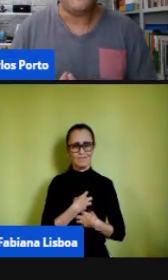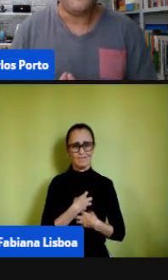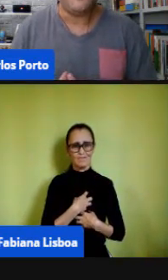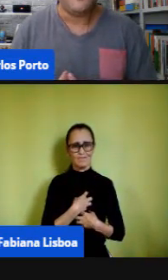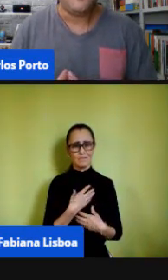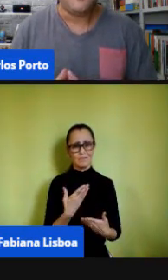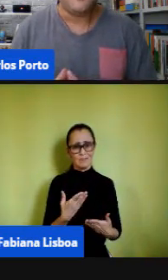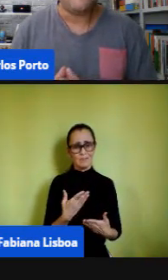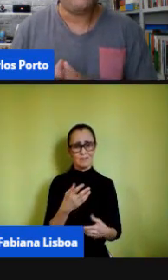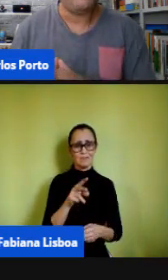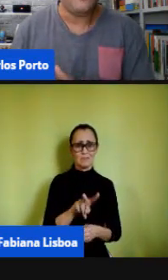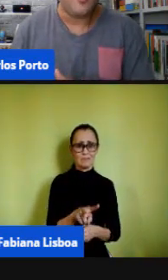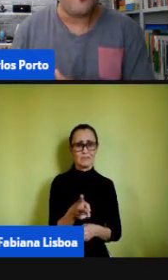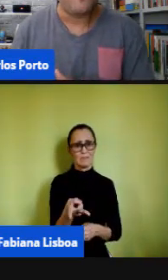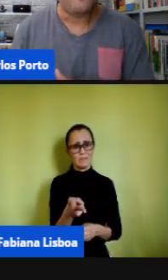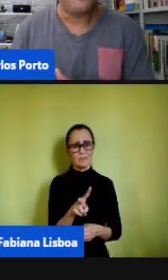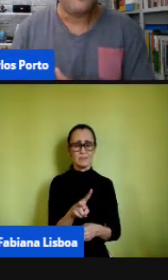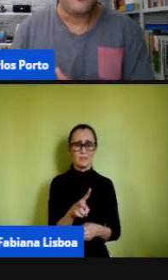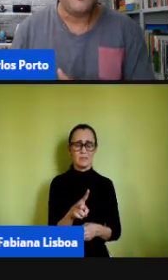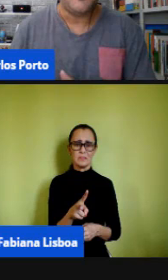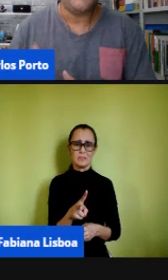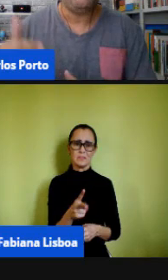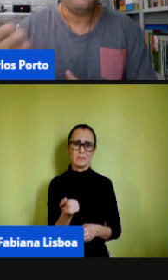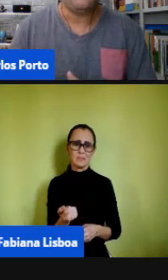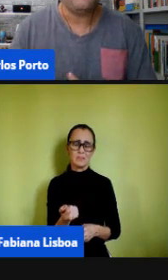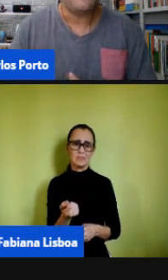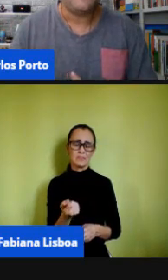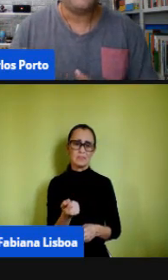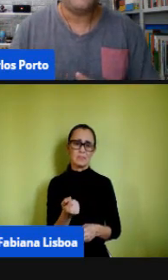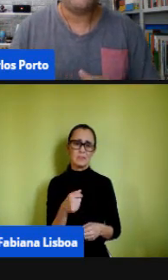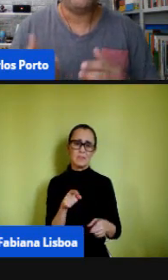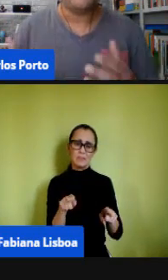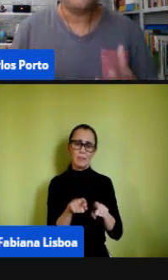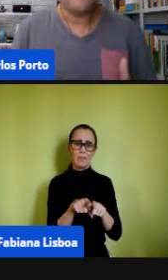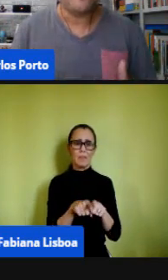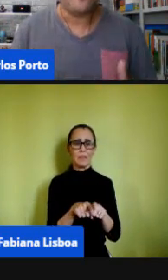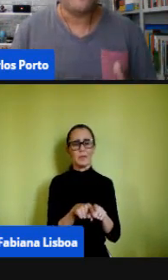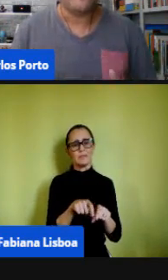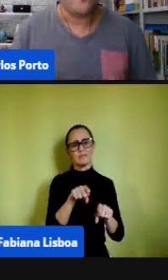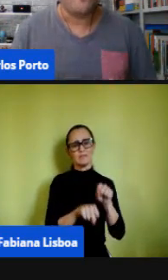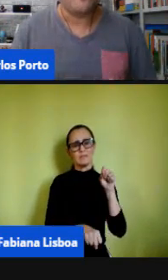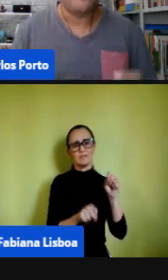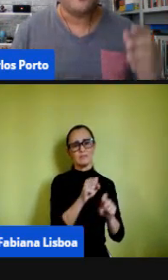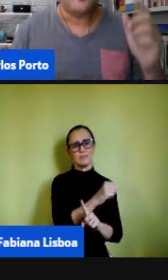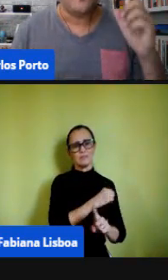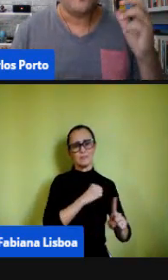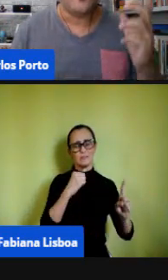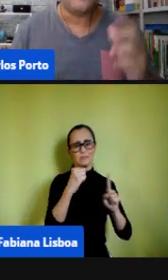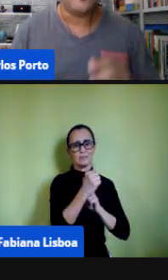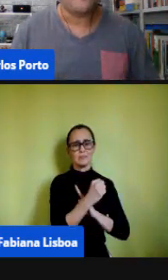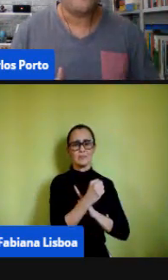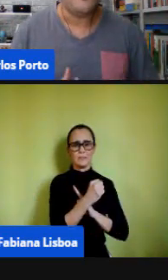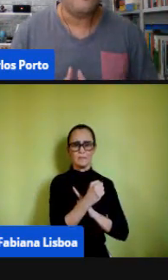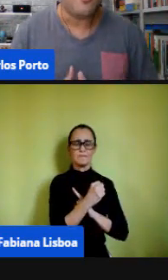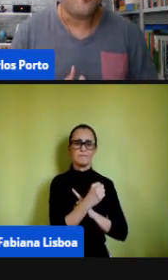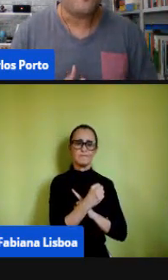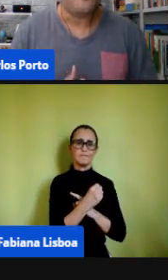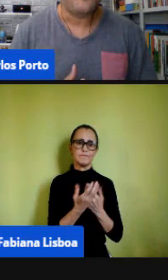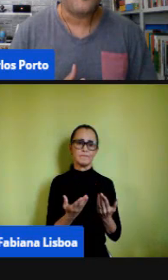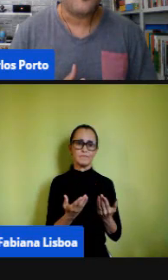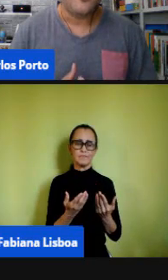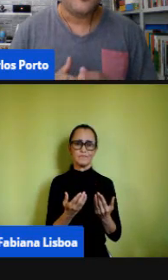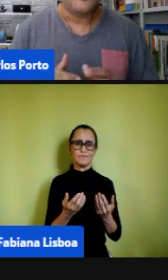nossa vida social. E, além disso, nas outras questões, como a nossa